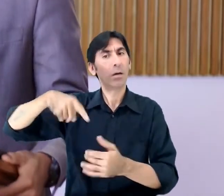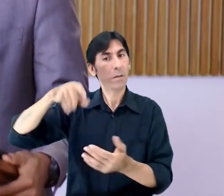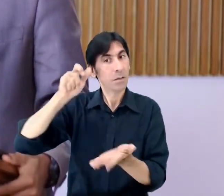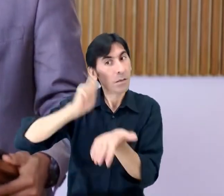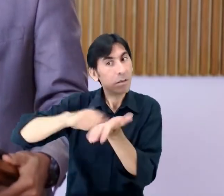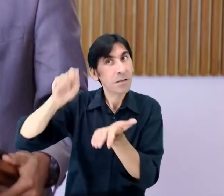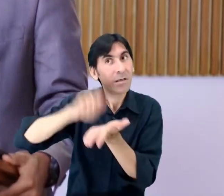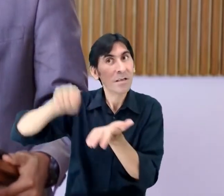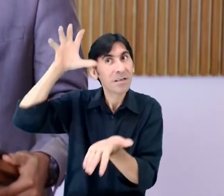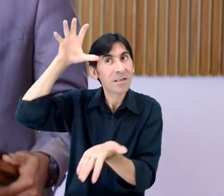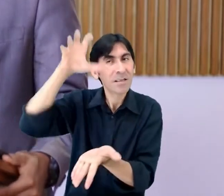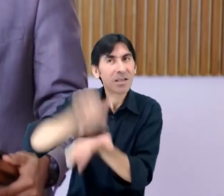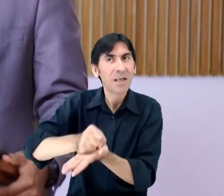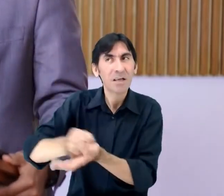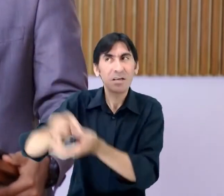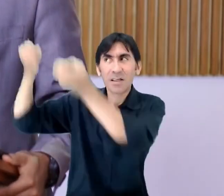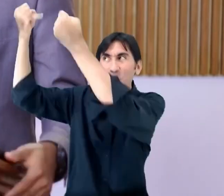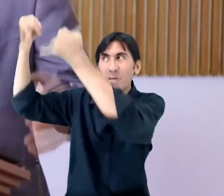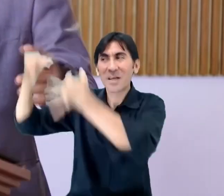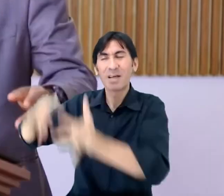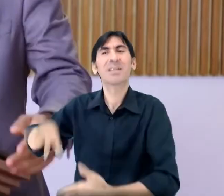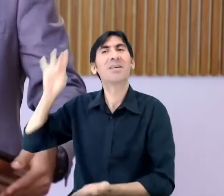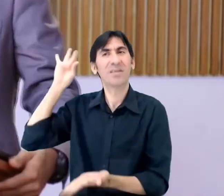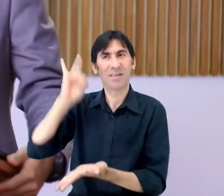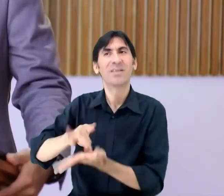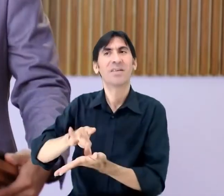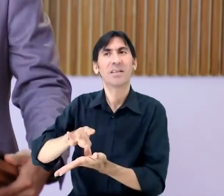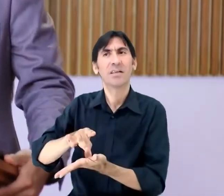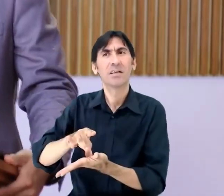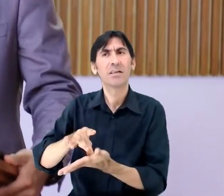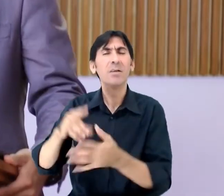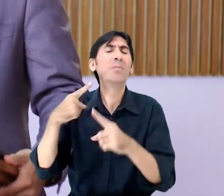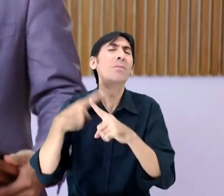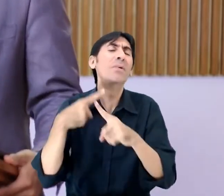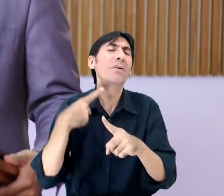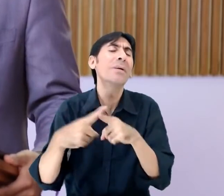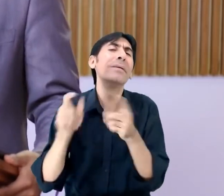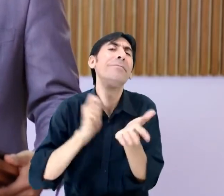são fiéis e verdadeiras. Por que João precisava